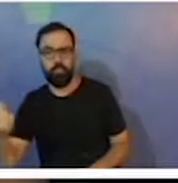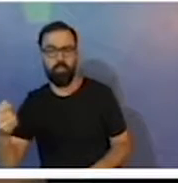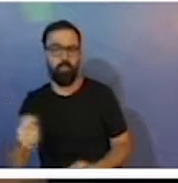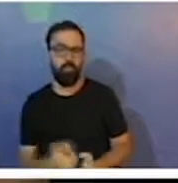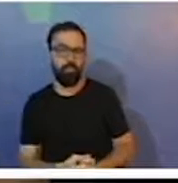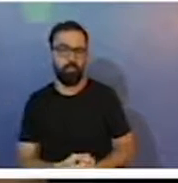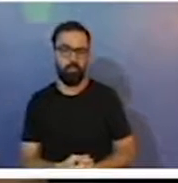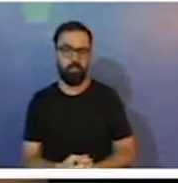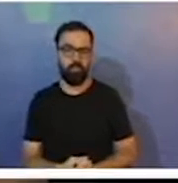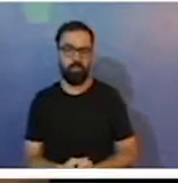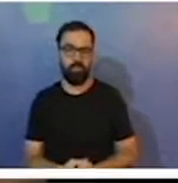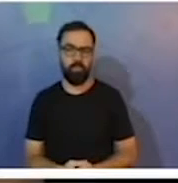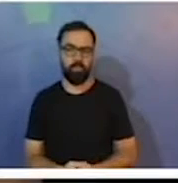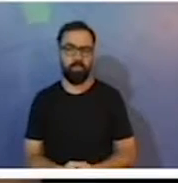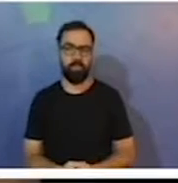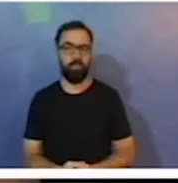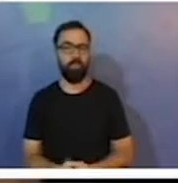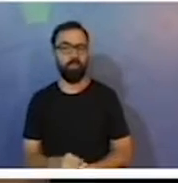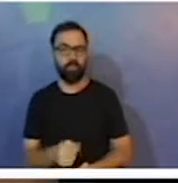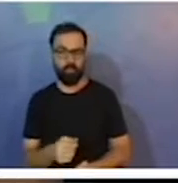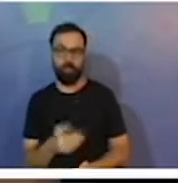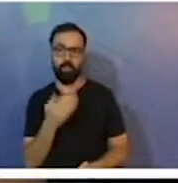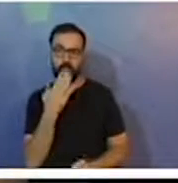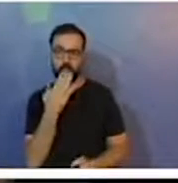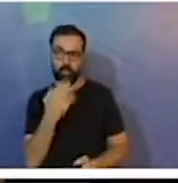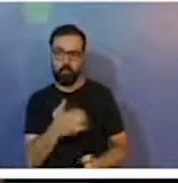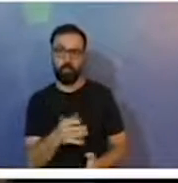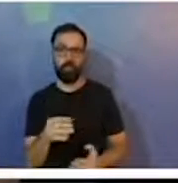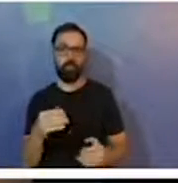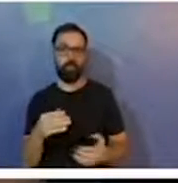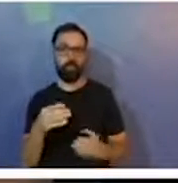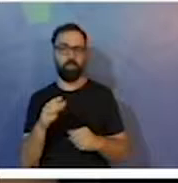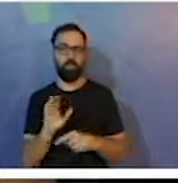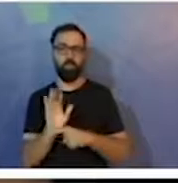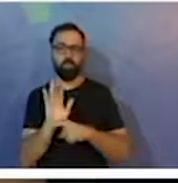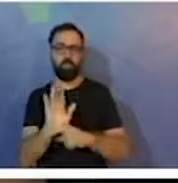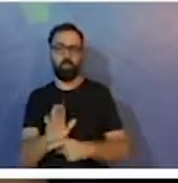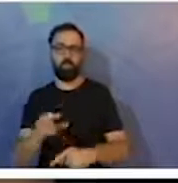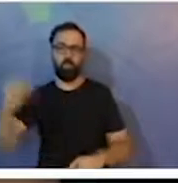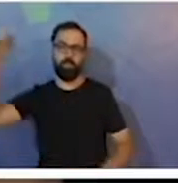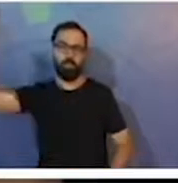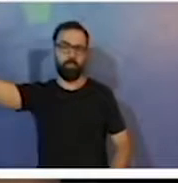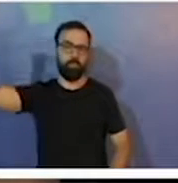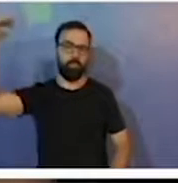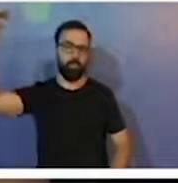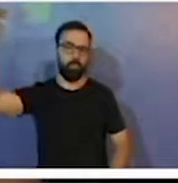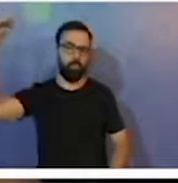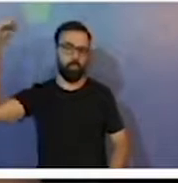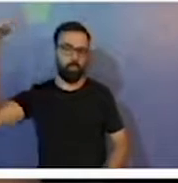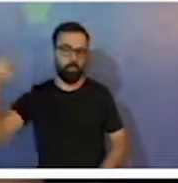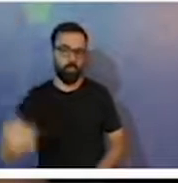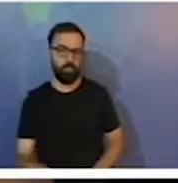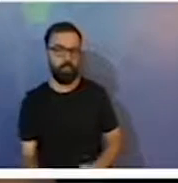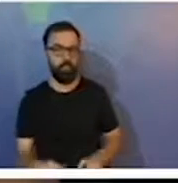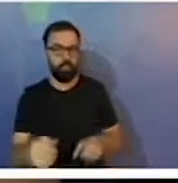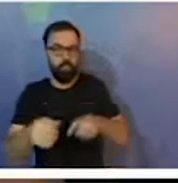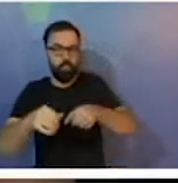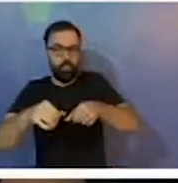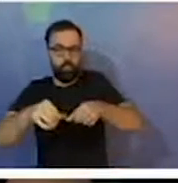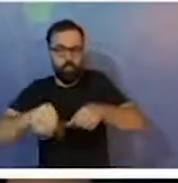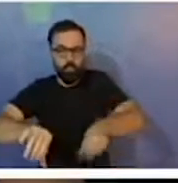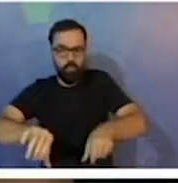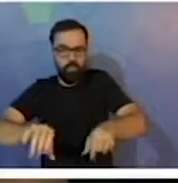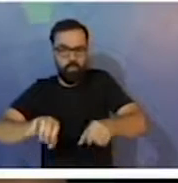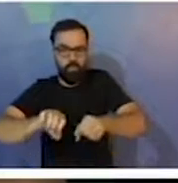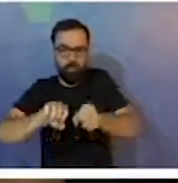para fazer com adulto Olha só um modo ele já tá dizendo que você tem que fazer com adulto Islã Zinho um ovo sem quebrá-lo